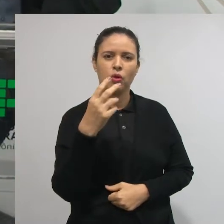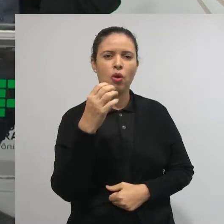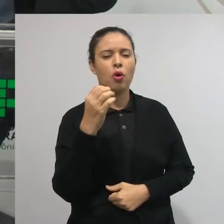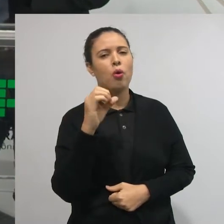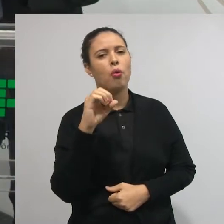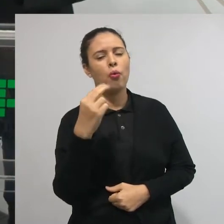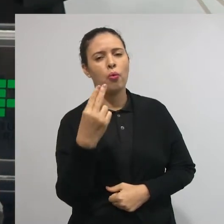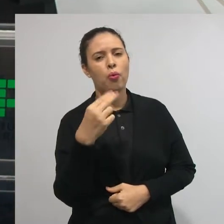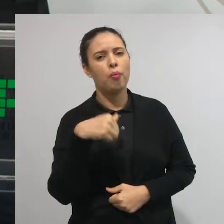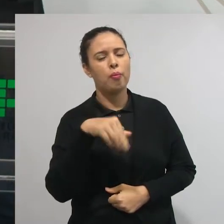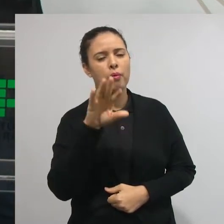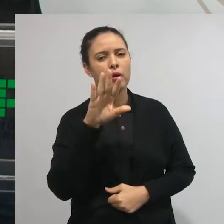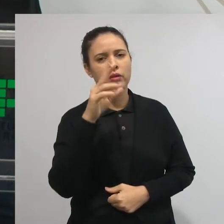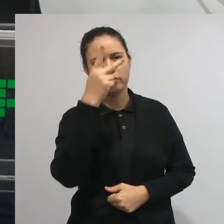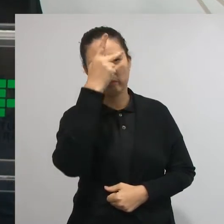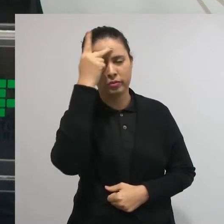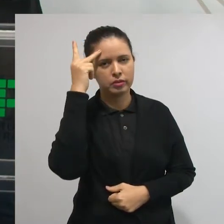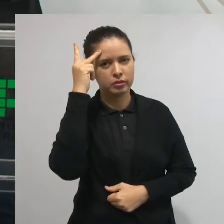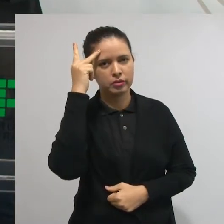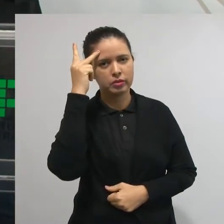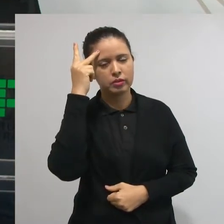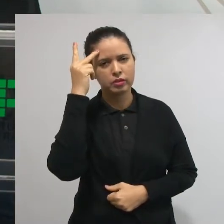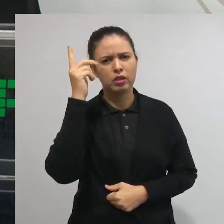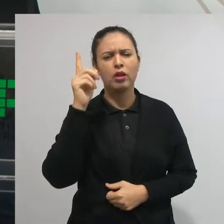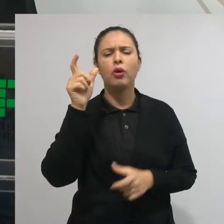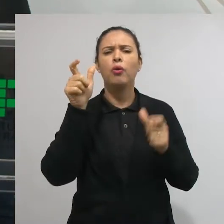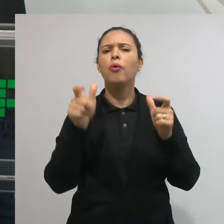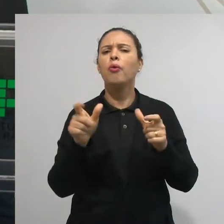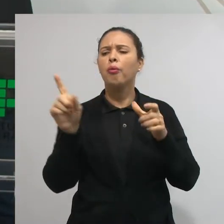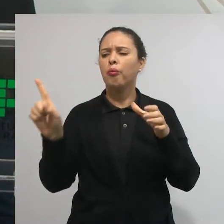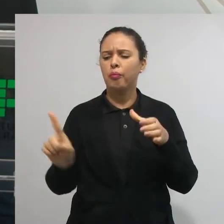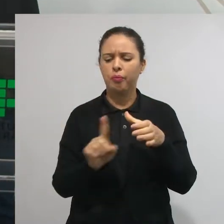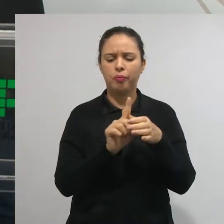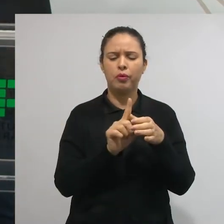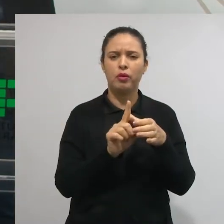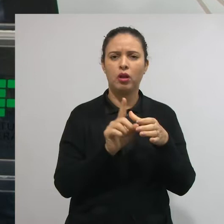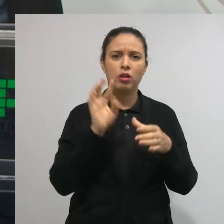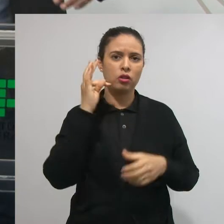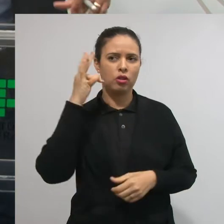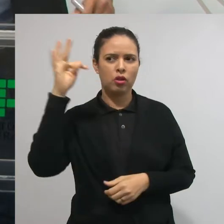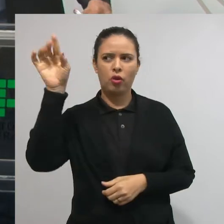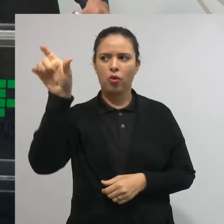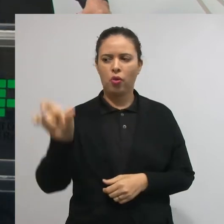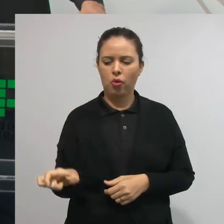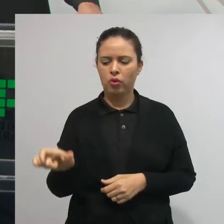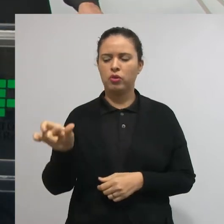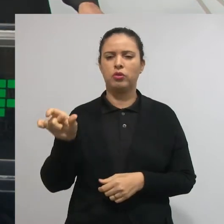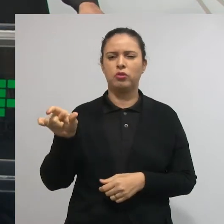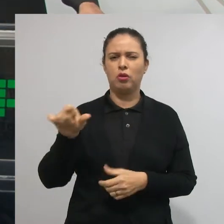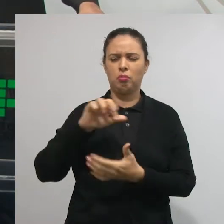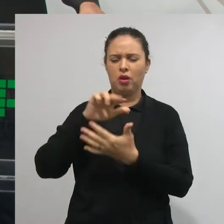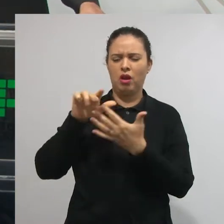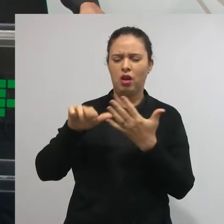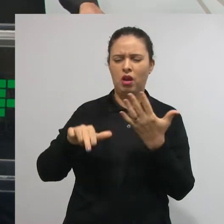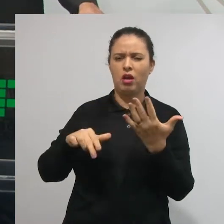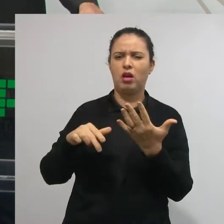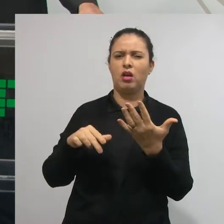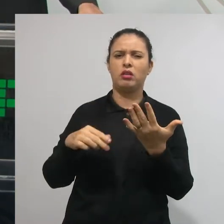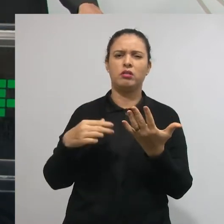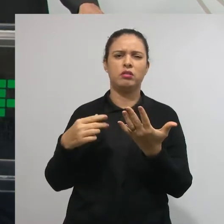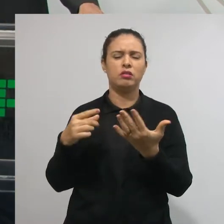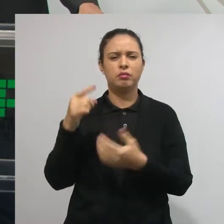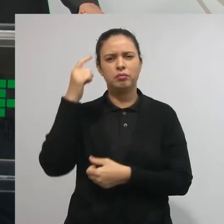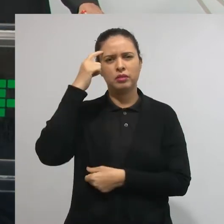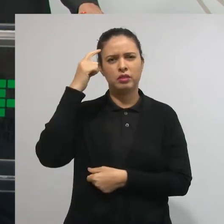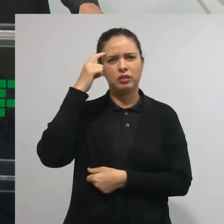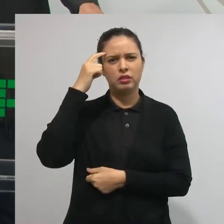mais pessoas. Onde é que estão as pessoas, né, que os teóricos lá com Taylor, Fayol, Weber,